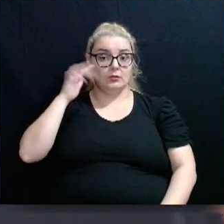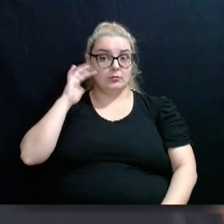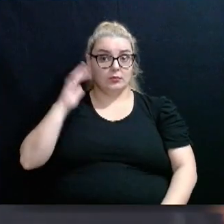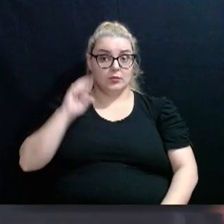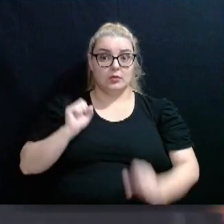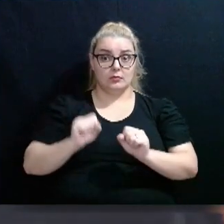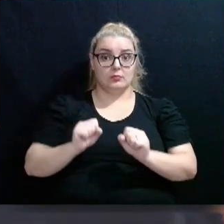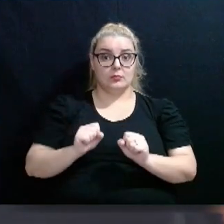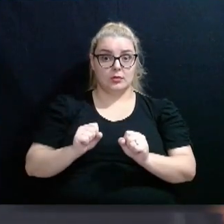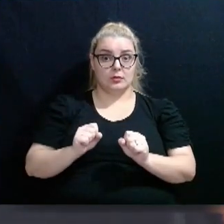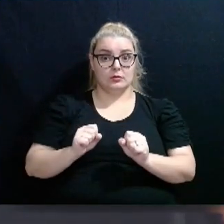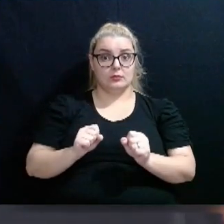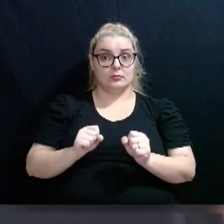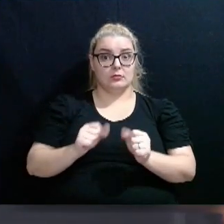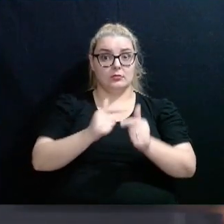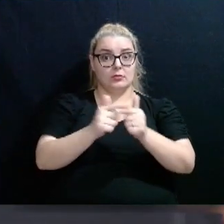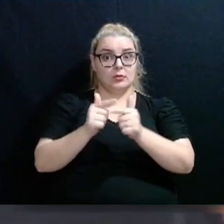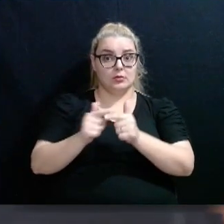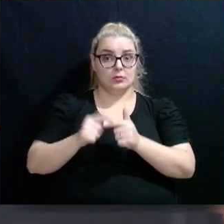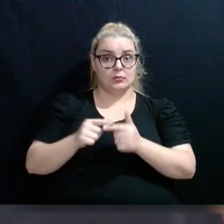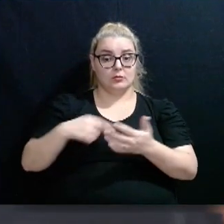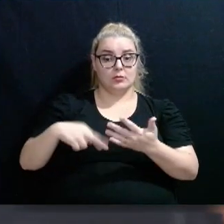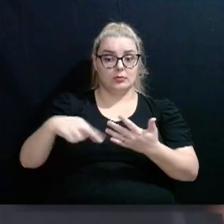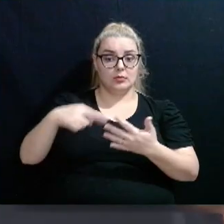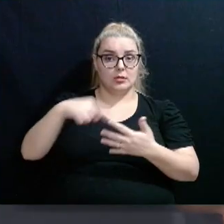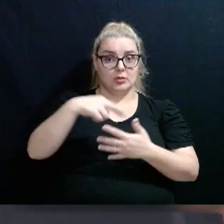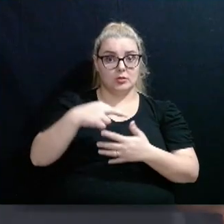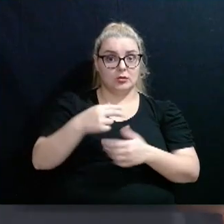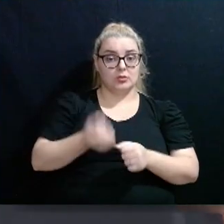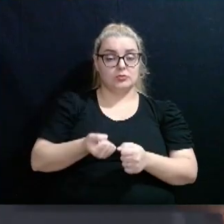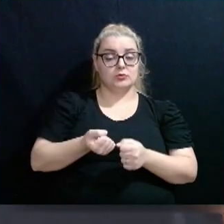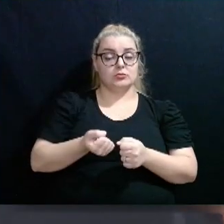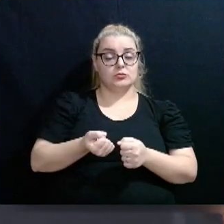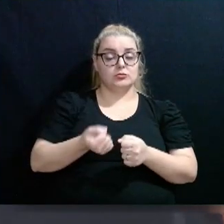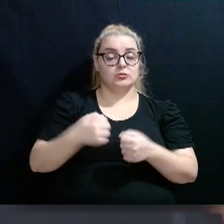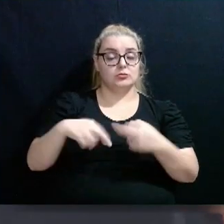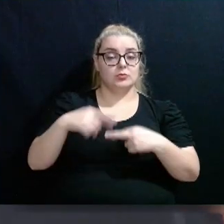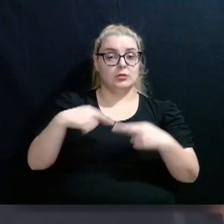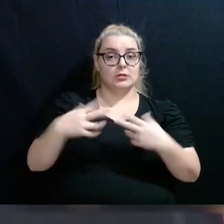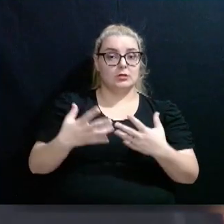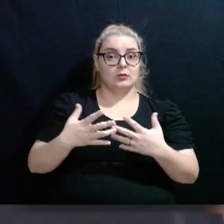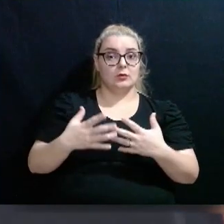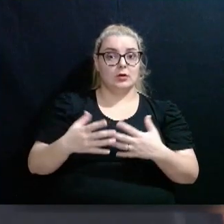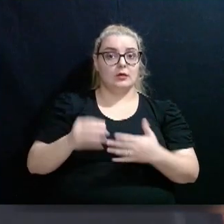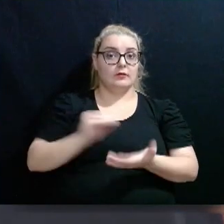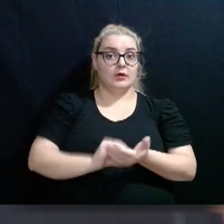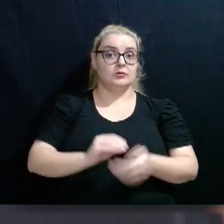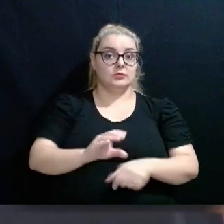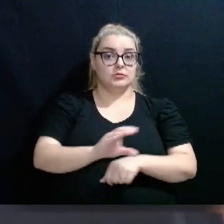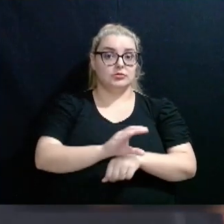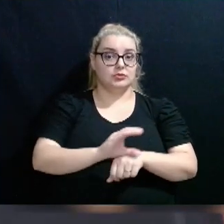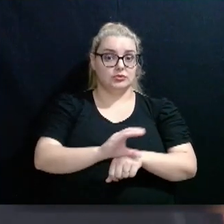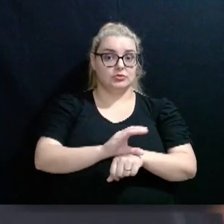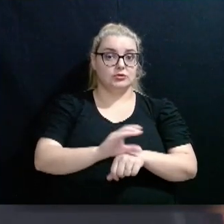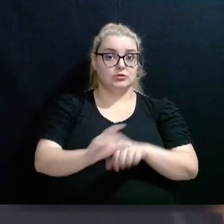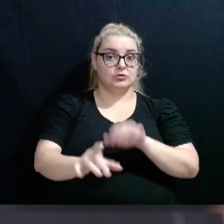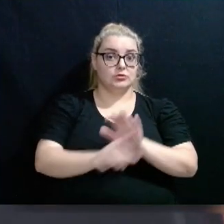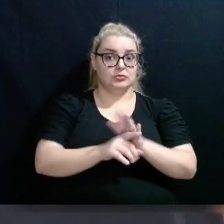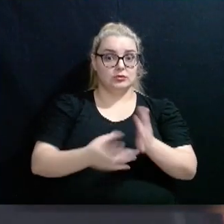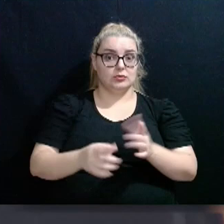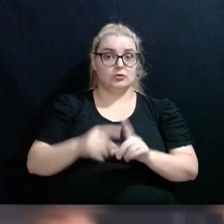de ilegalidade, né? Uma vez que a questão do aborto, né, o direito ao aborto, nos casos